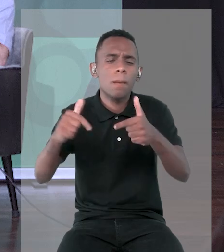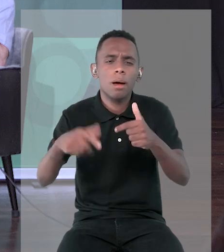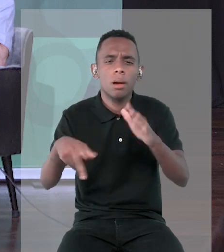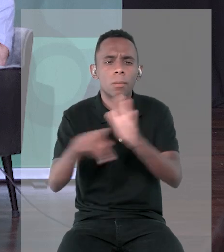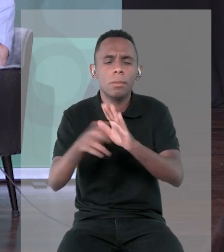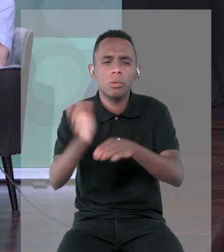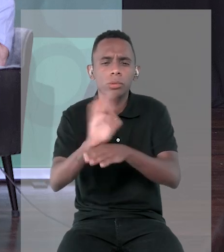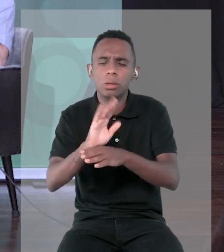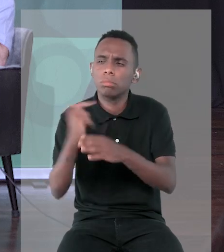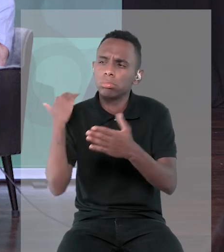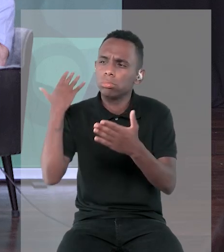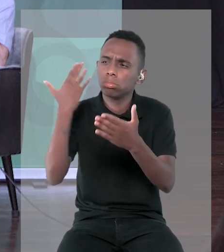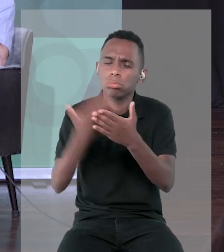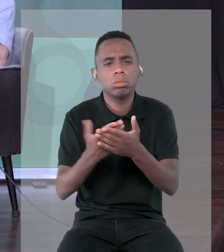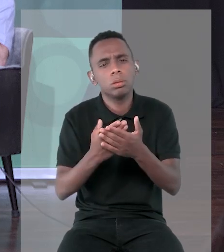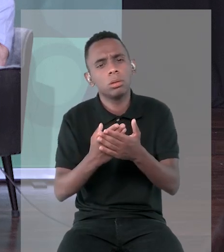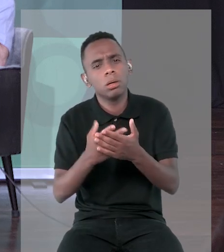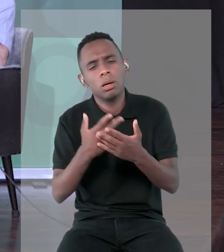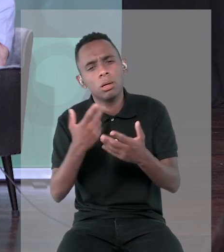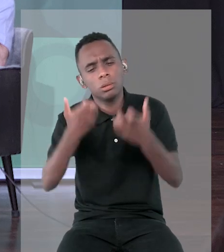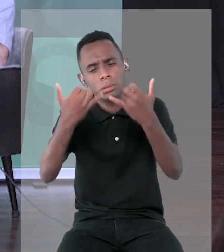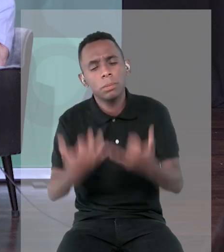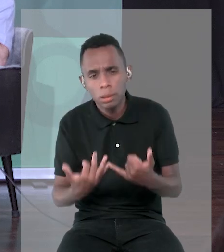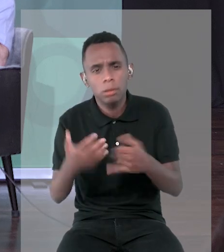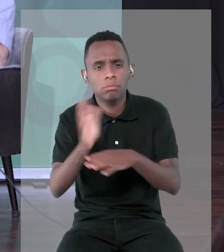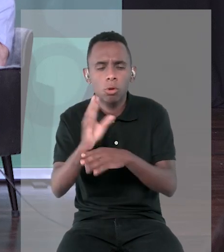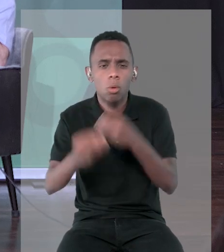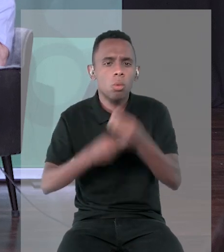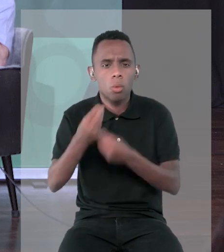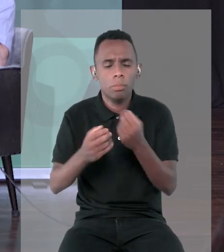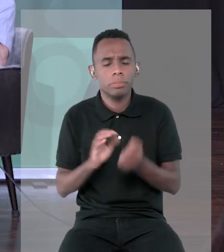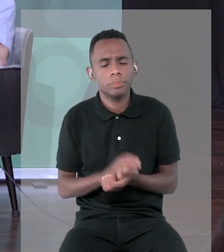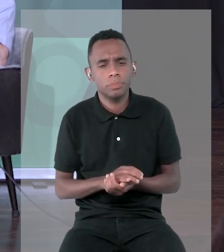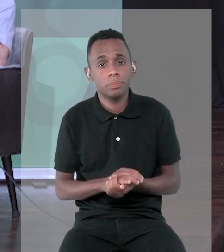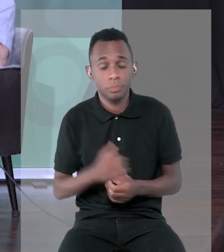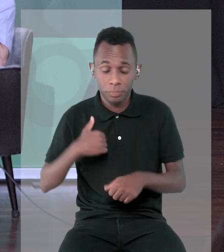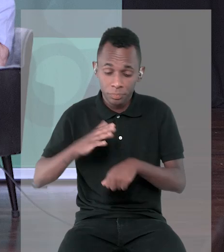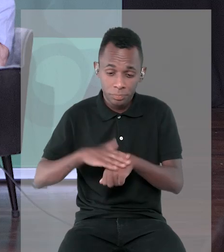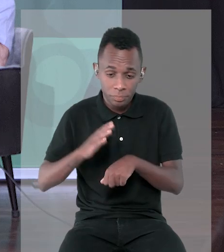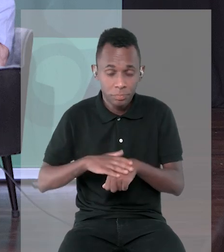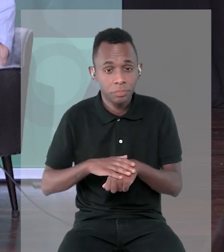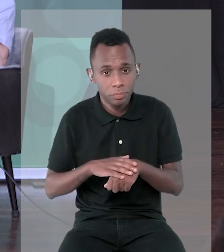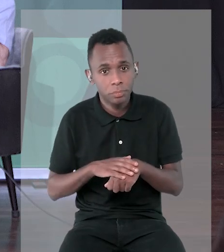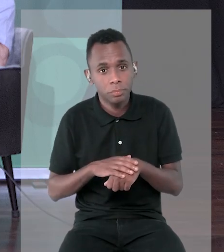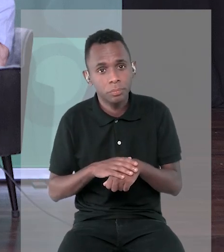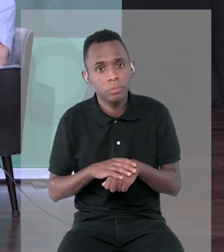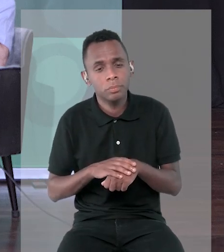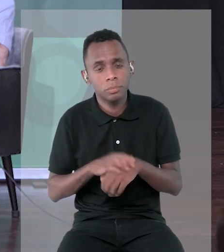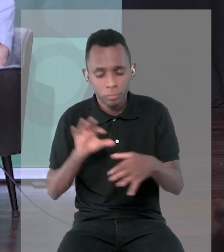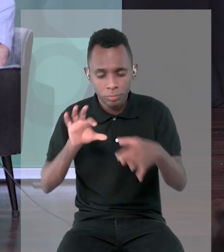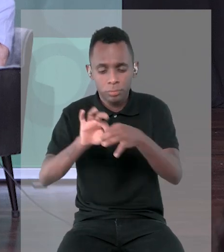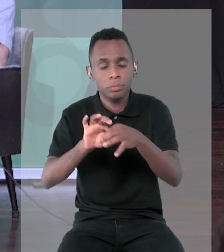hoje? Faz uma retrospectiva, fala um pouco sobre o Sal da Terra, depois fala de hoje. Olha, para mim o